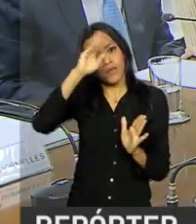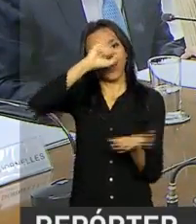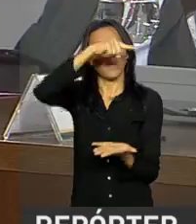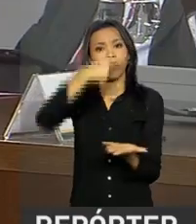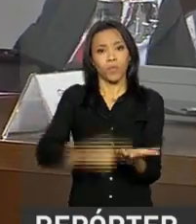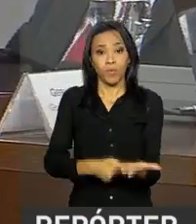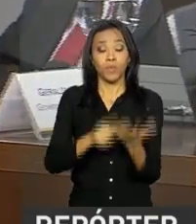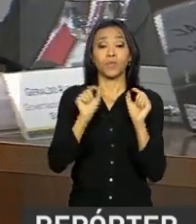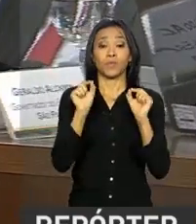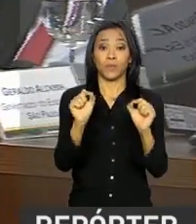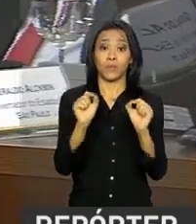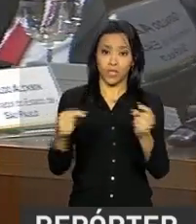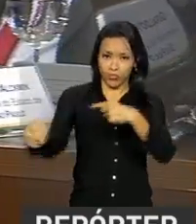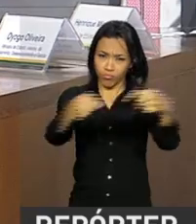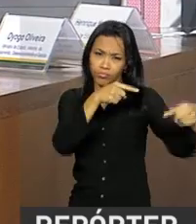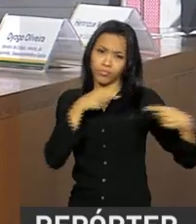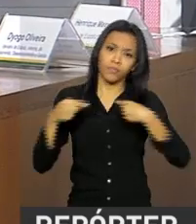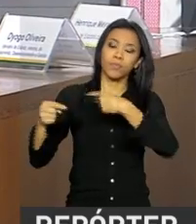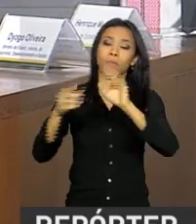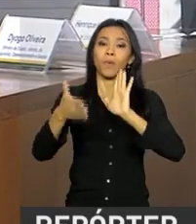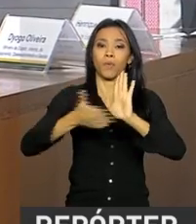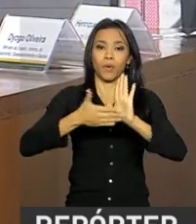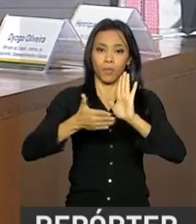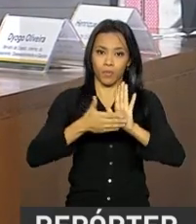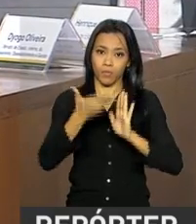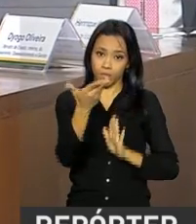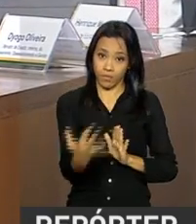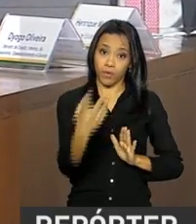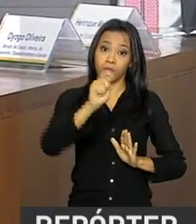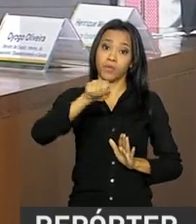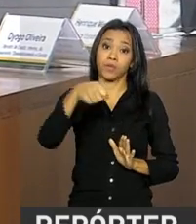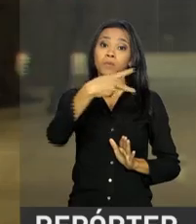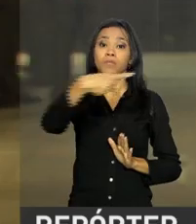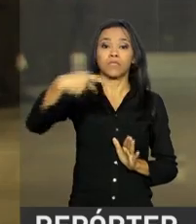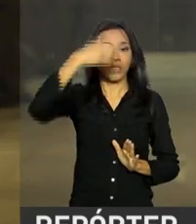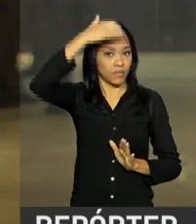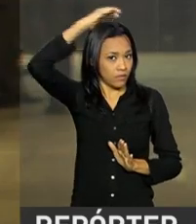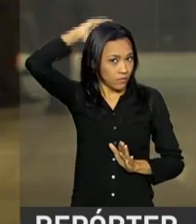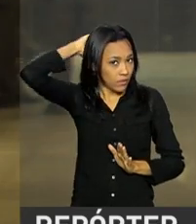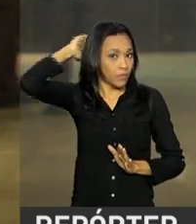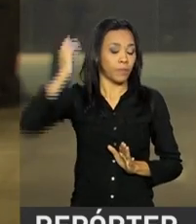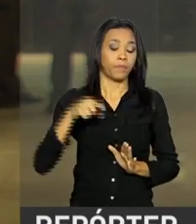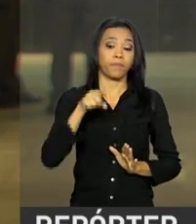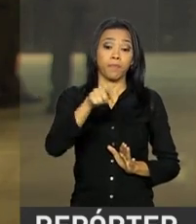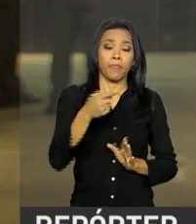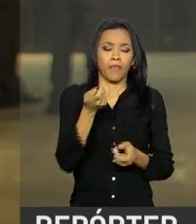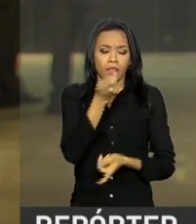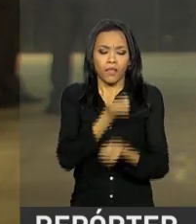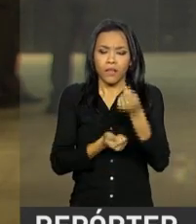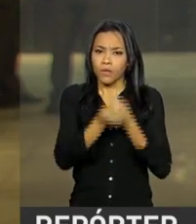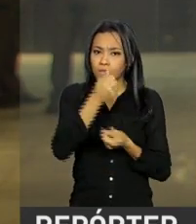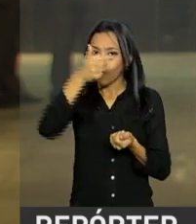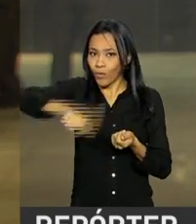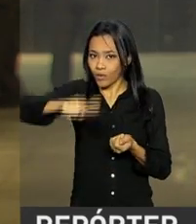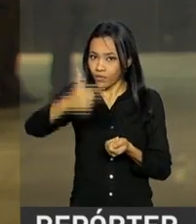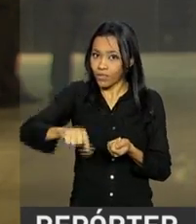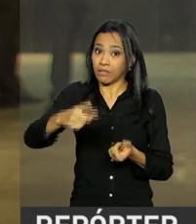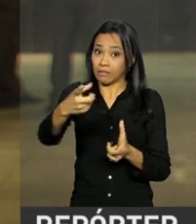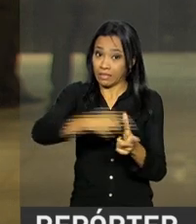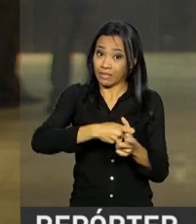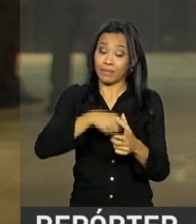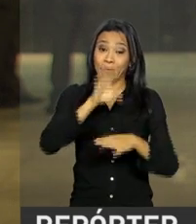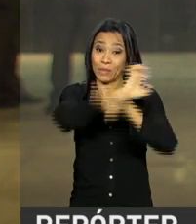do dia o debate de uma proposta com o presidente em exercício Michel Temer a renegociação da dívida acontece porque os estados